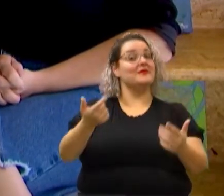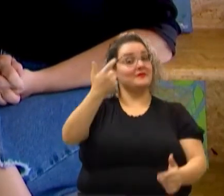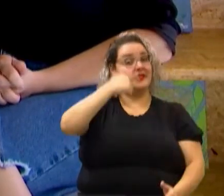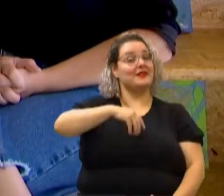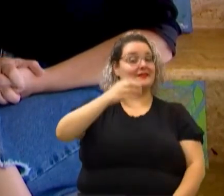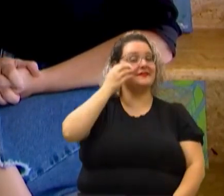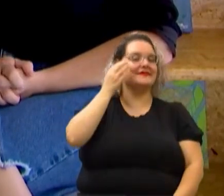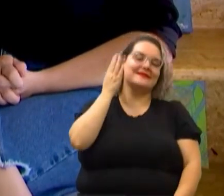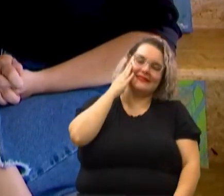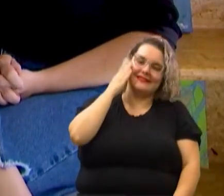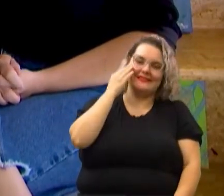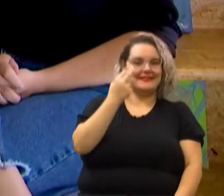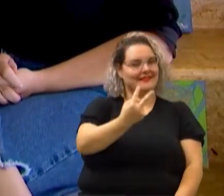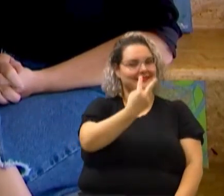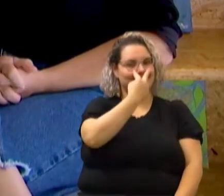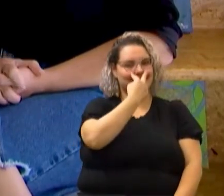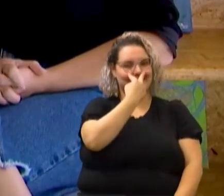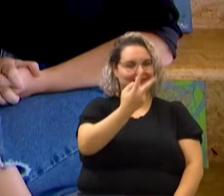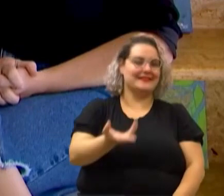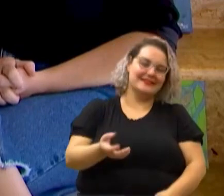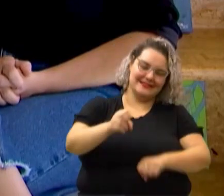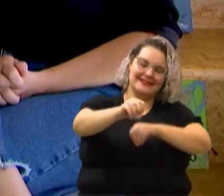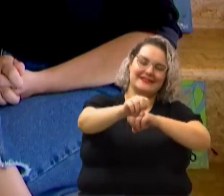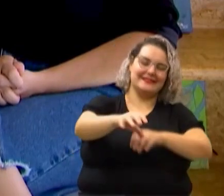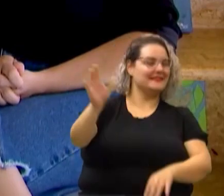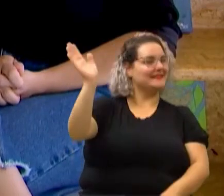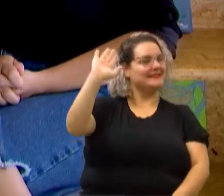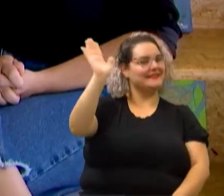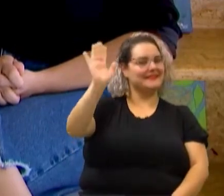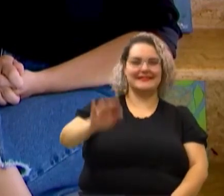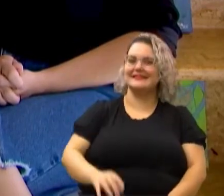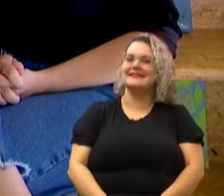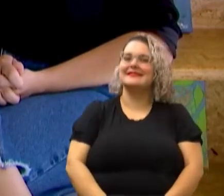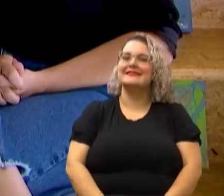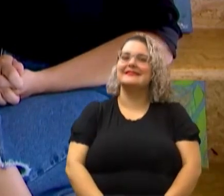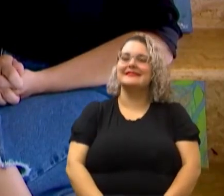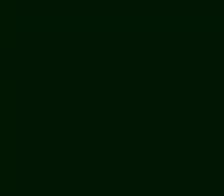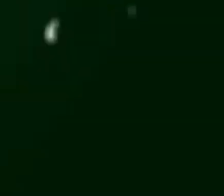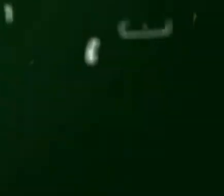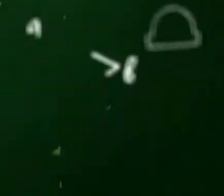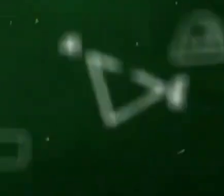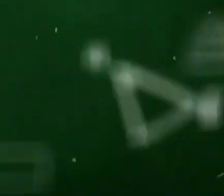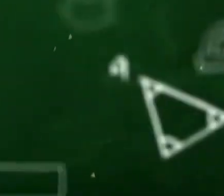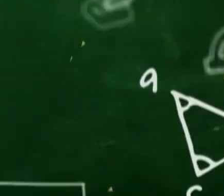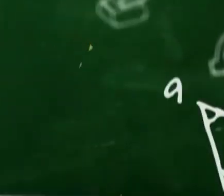Bom pessoal eu sou André Aranha já sabe né tô sempre de olho na educação tchau